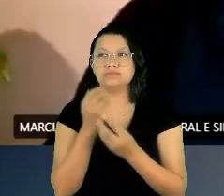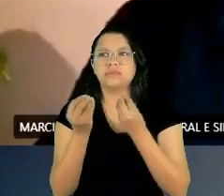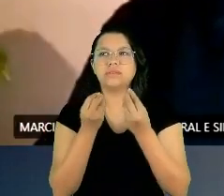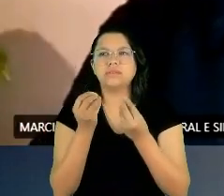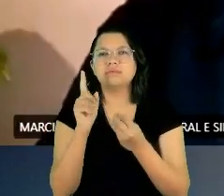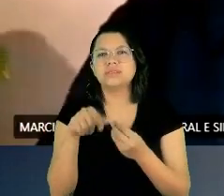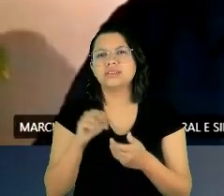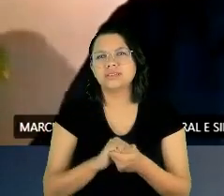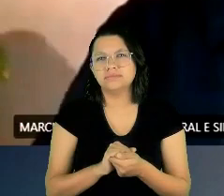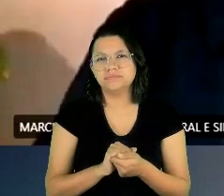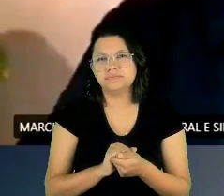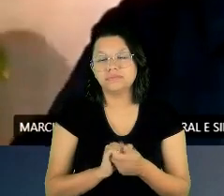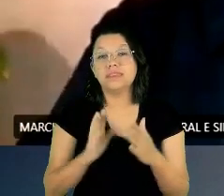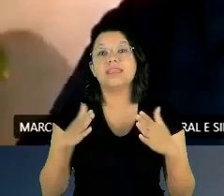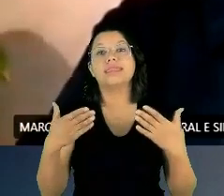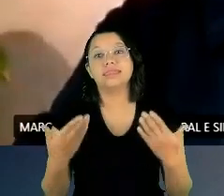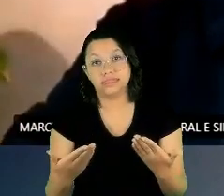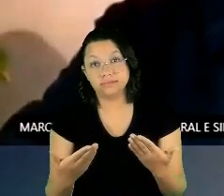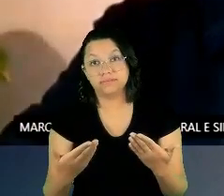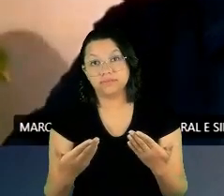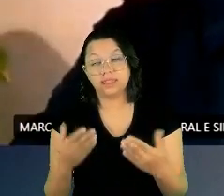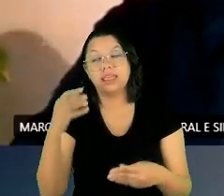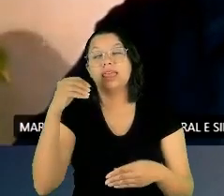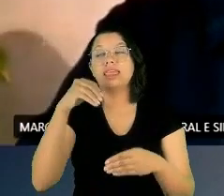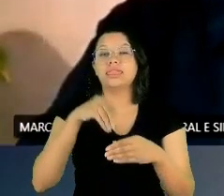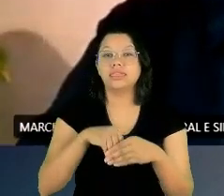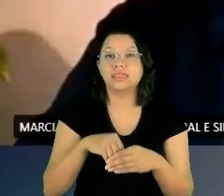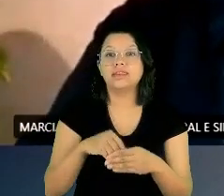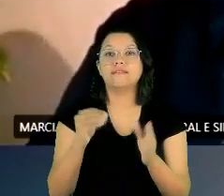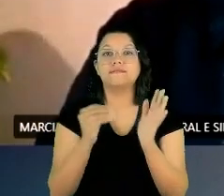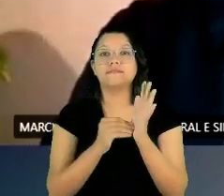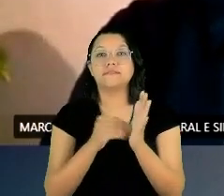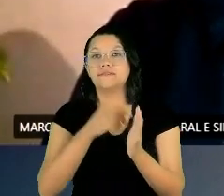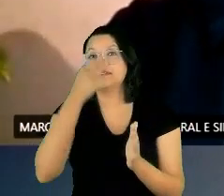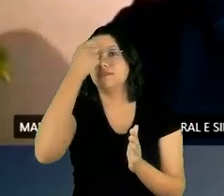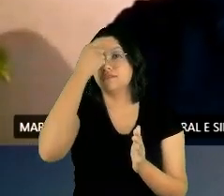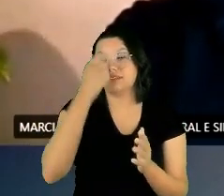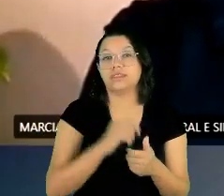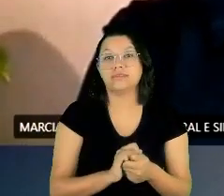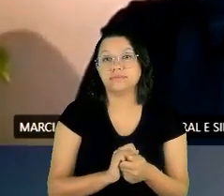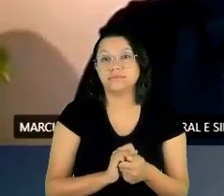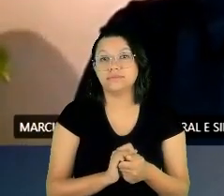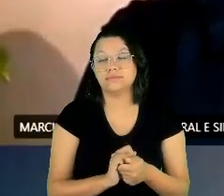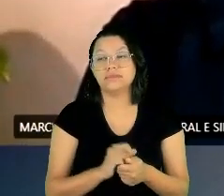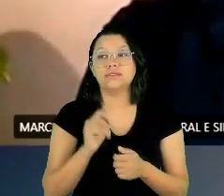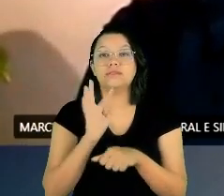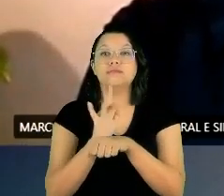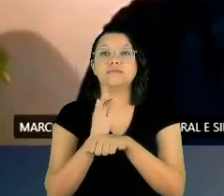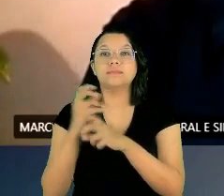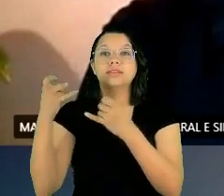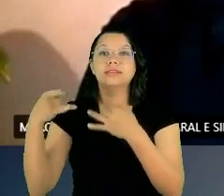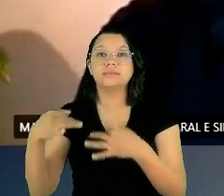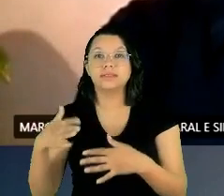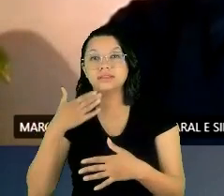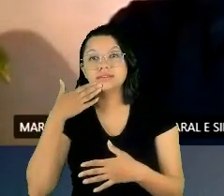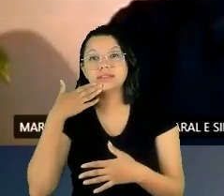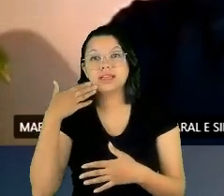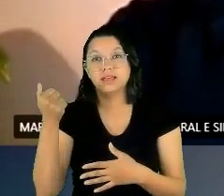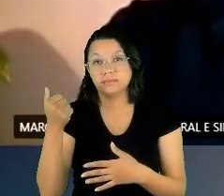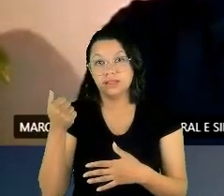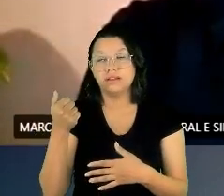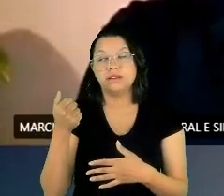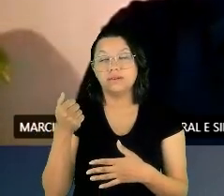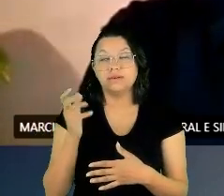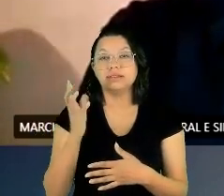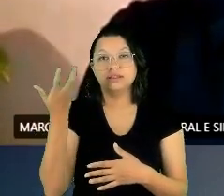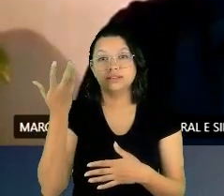Então, né, e aí que entra a irracionalidade humana, né, o John Nash lá explicando os modelos matemáticos de qual decisão seria melhor,